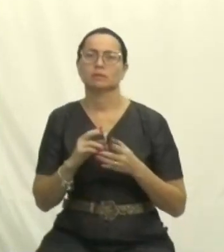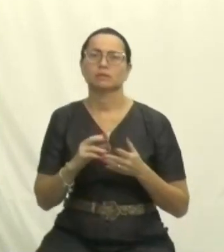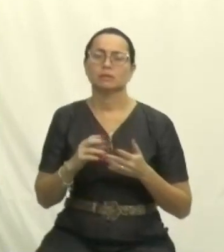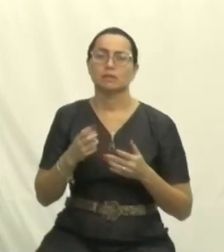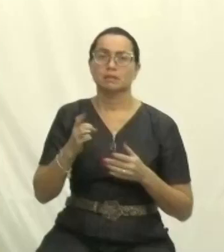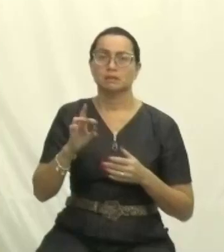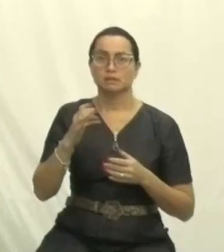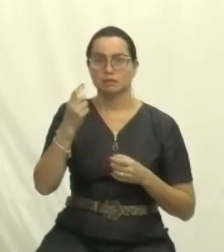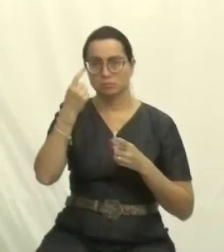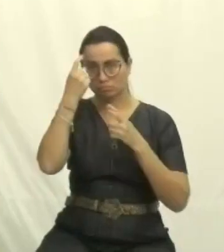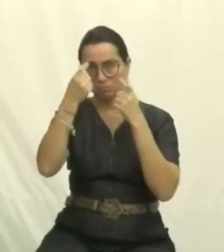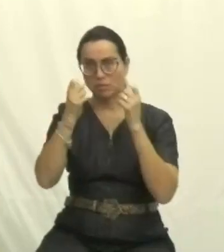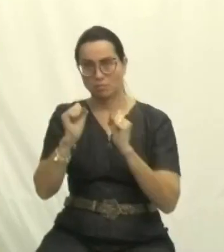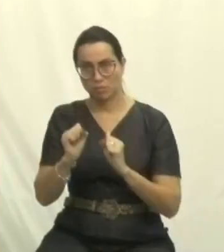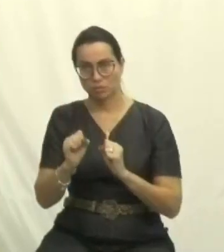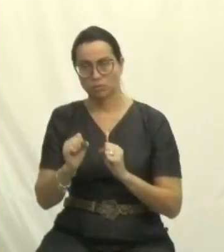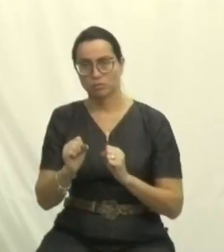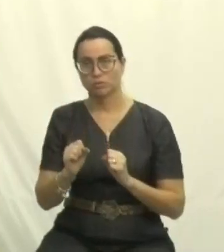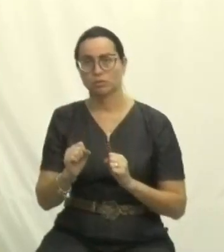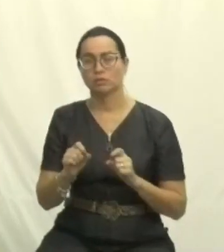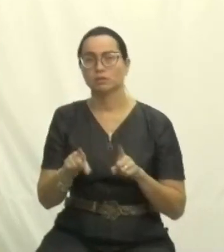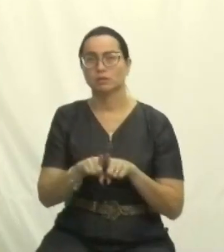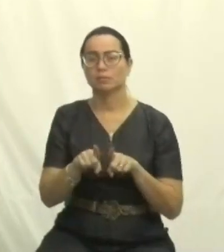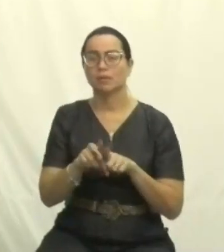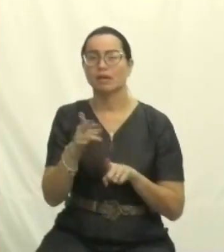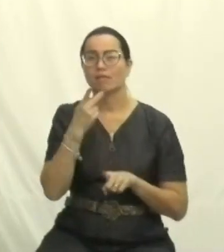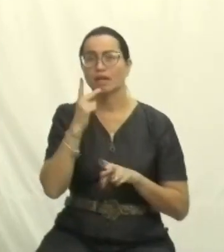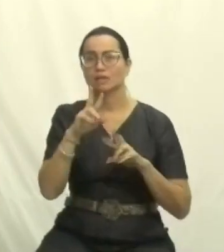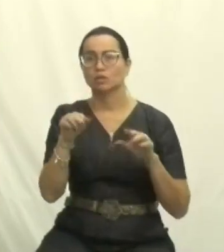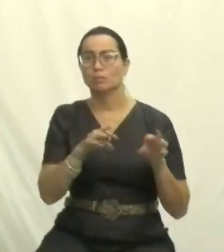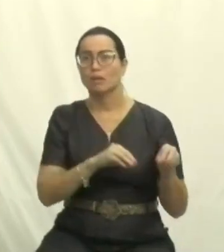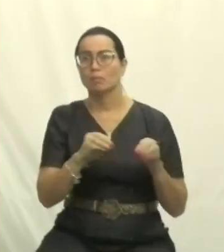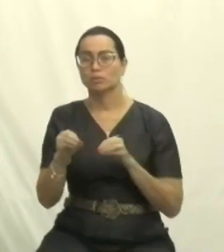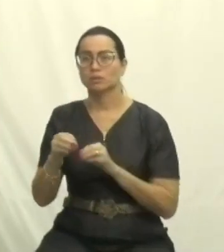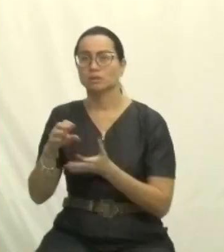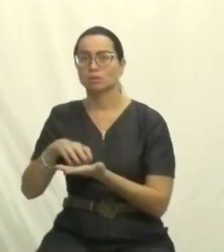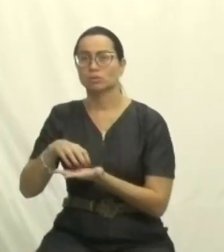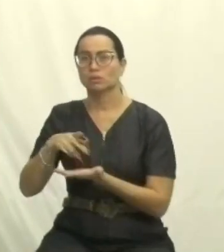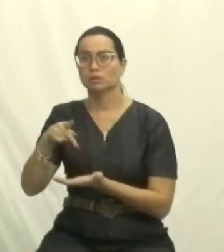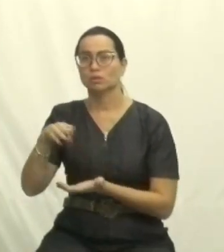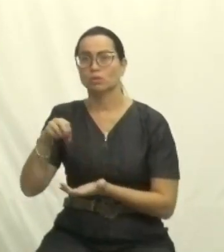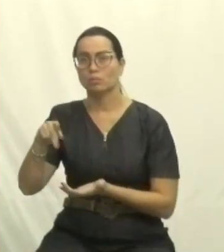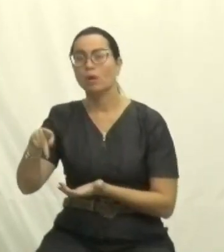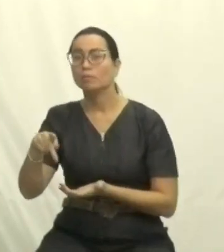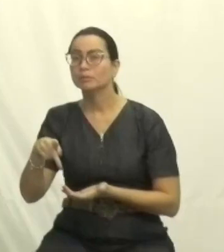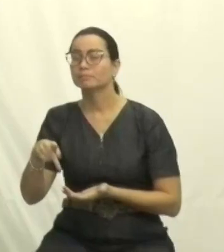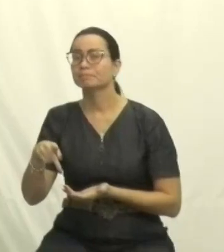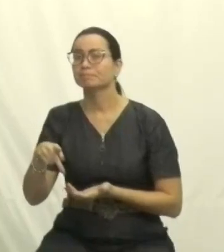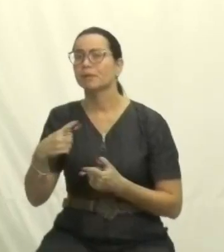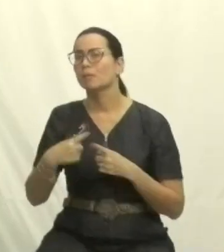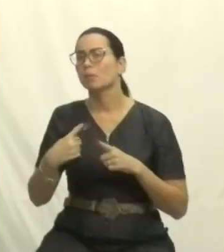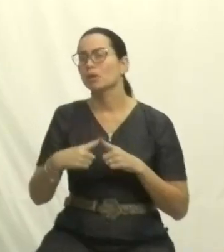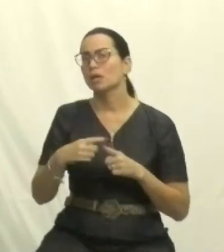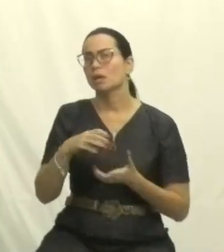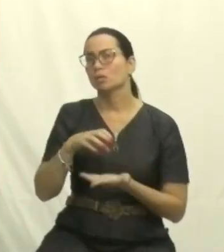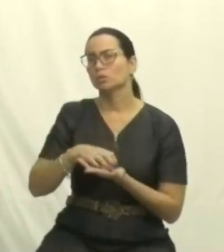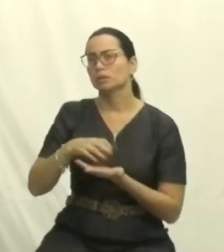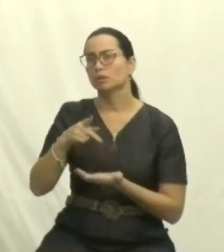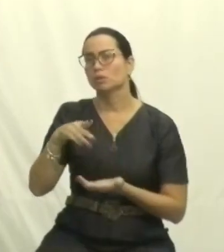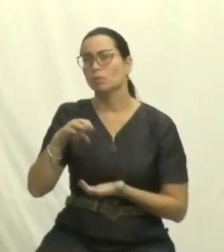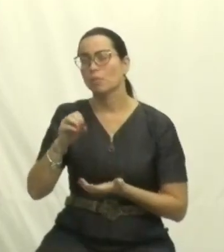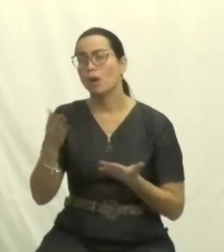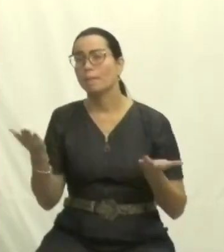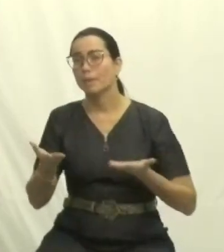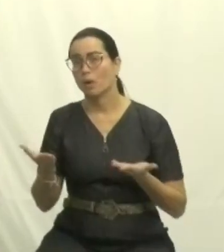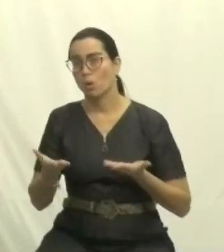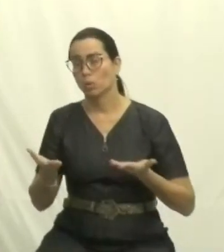ideia para você... Colocar também a mudança do Centro Pop. Do Centro Pop, porque o Centro Pop hoje é